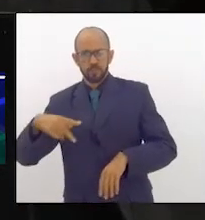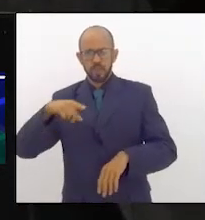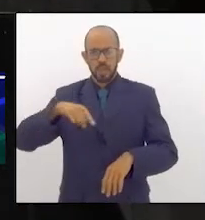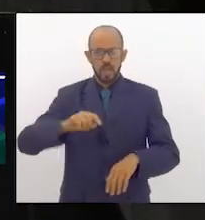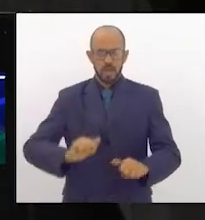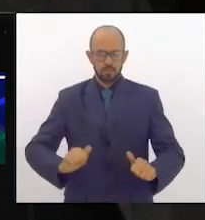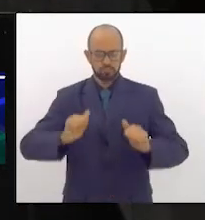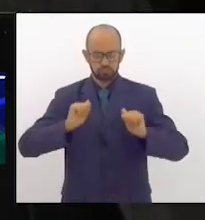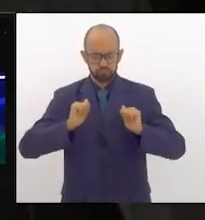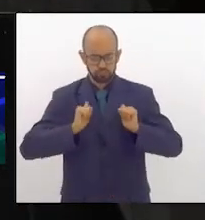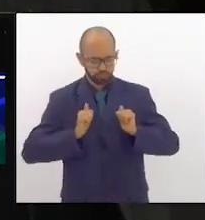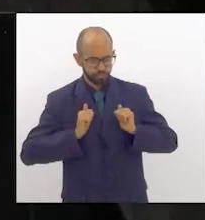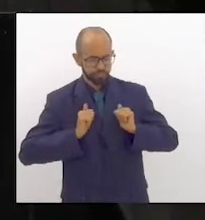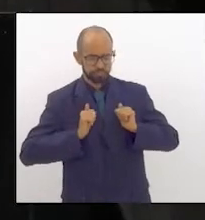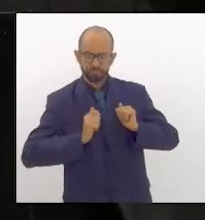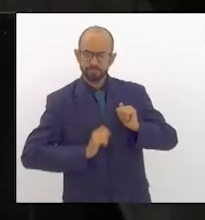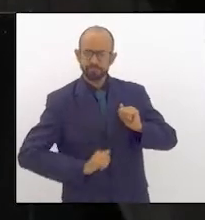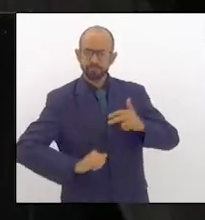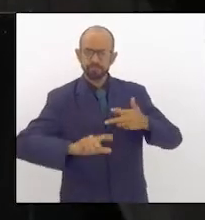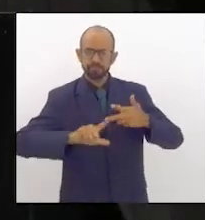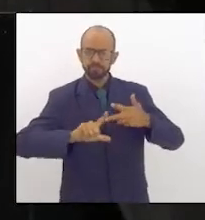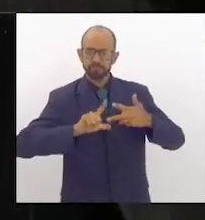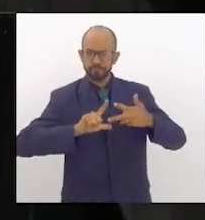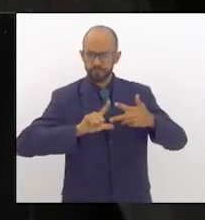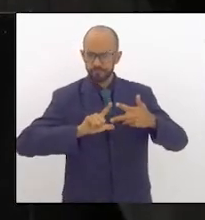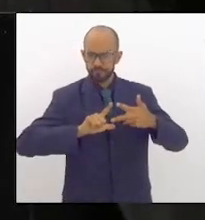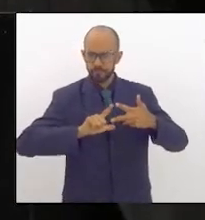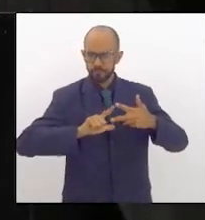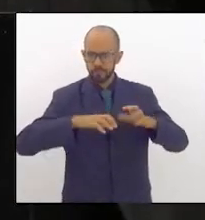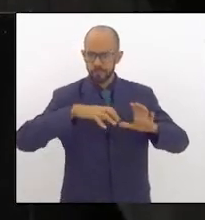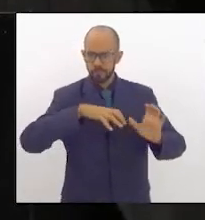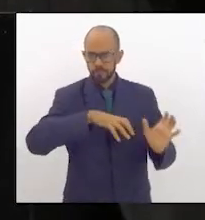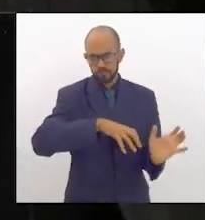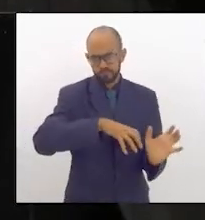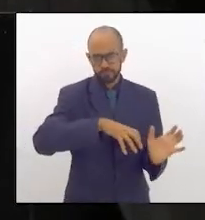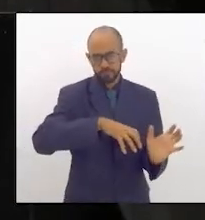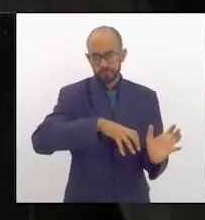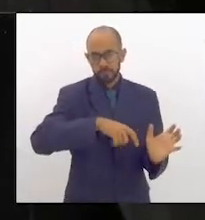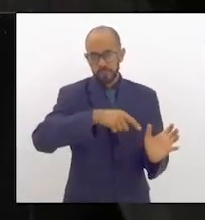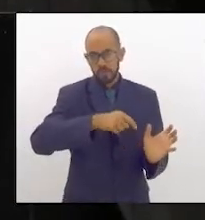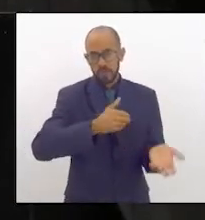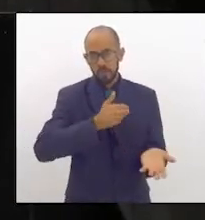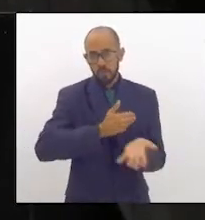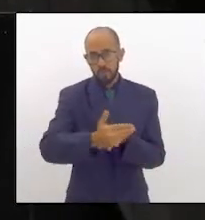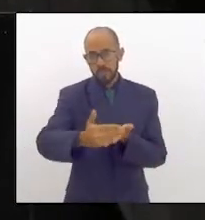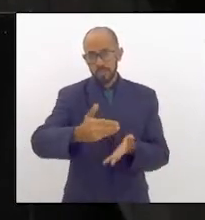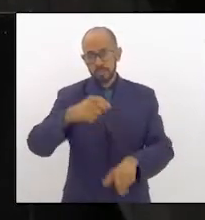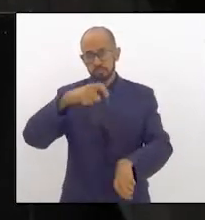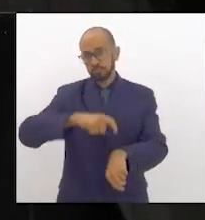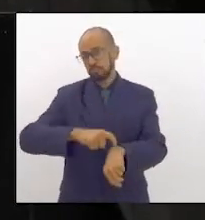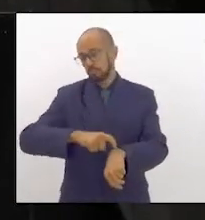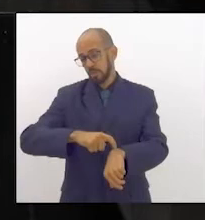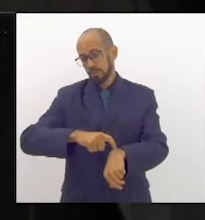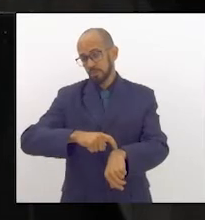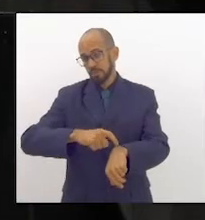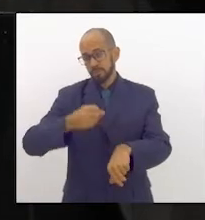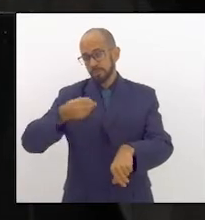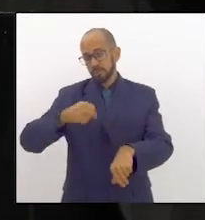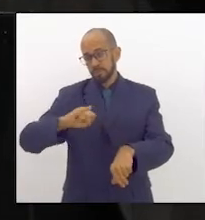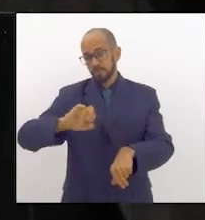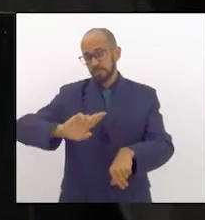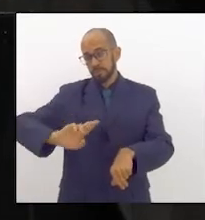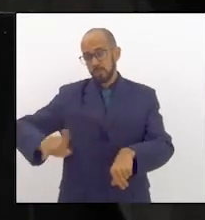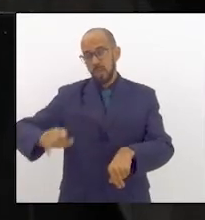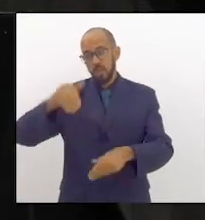participação do congresso nacional e ela entra em vigor imediatamente é e se não for votada no congresso